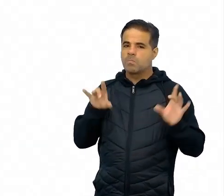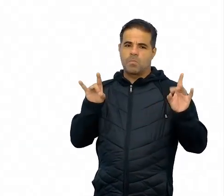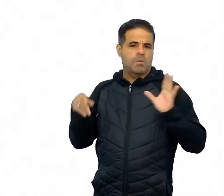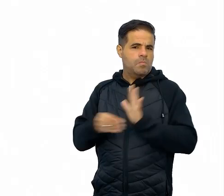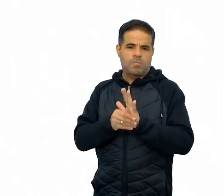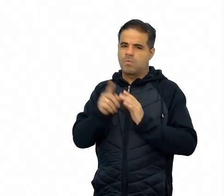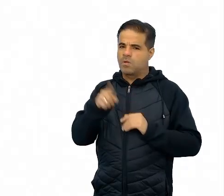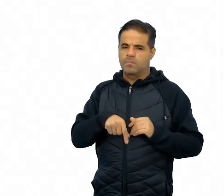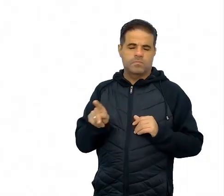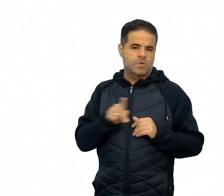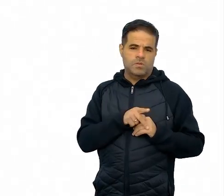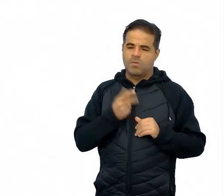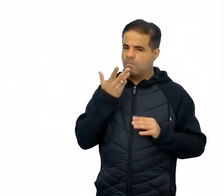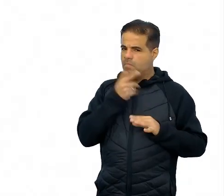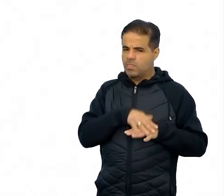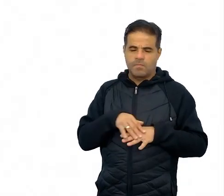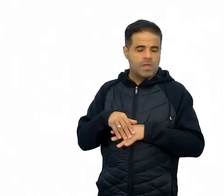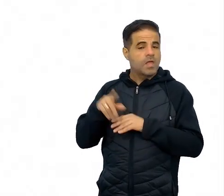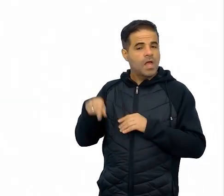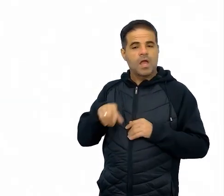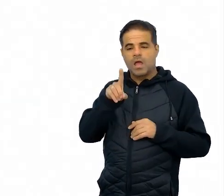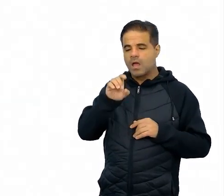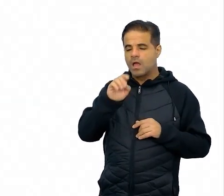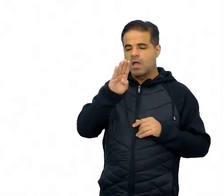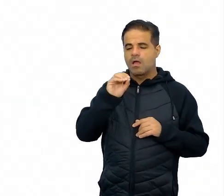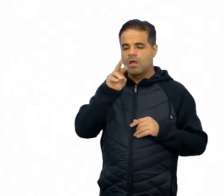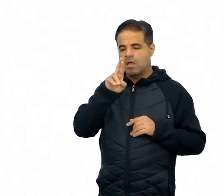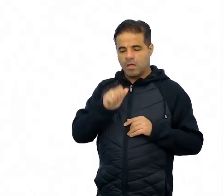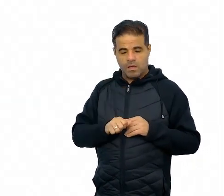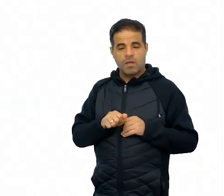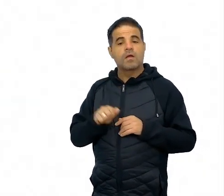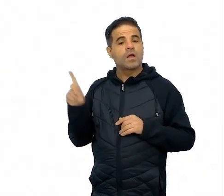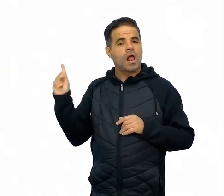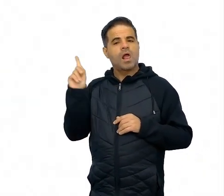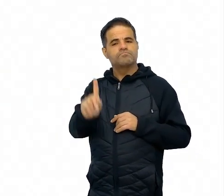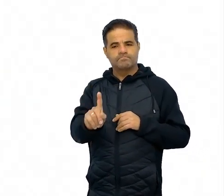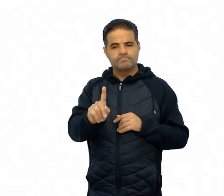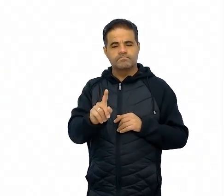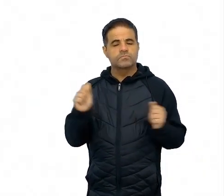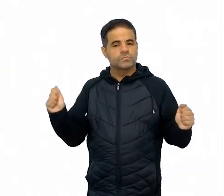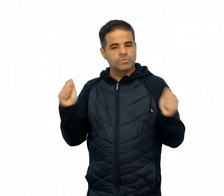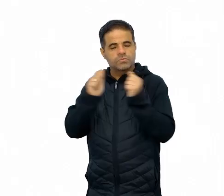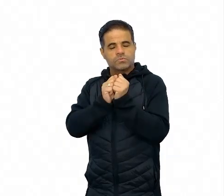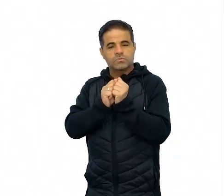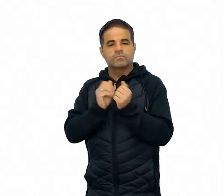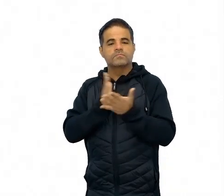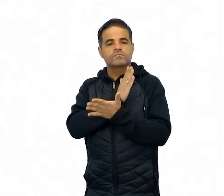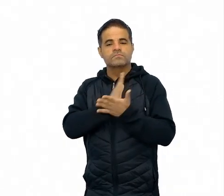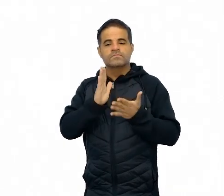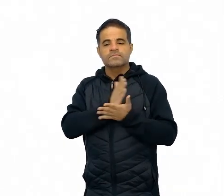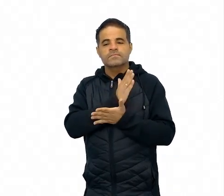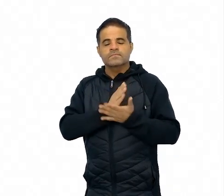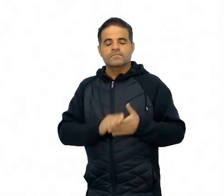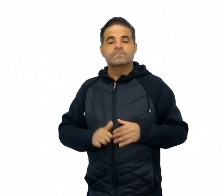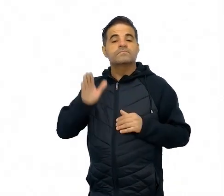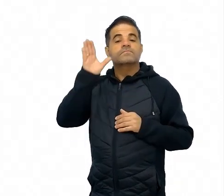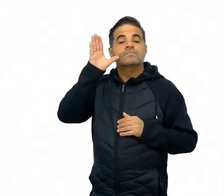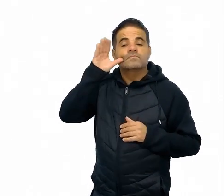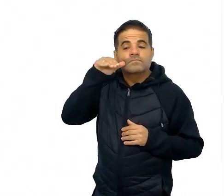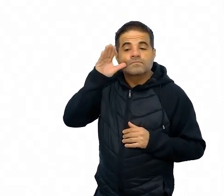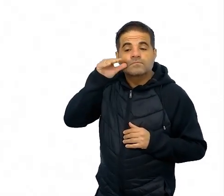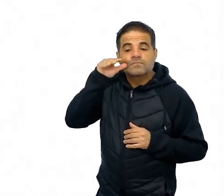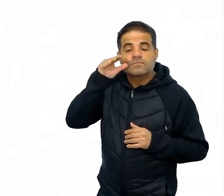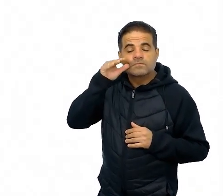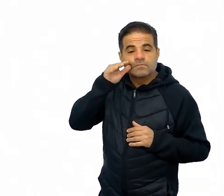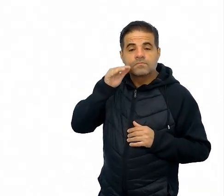que é o de matemática, e aí a Débora Ball, ela vem, junto com alguns colaboradores, né,